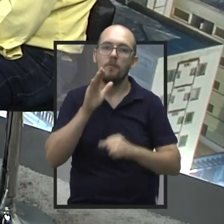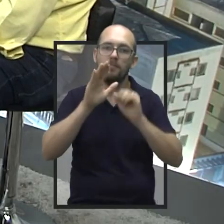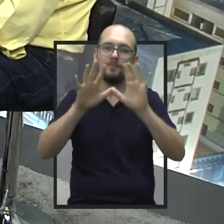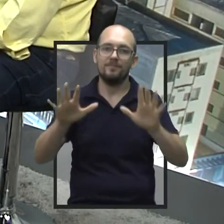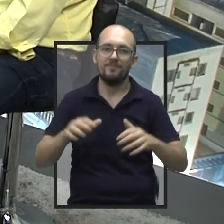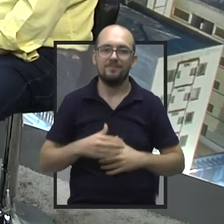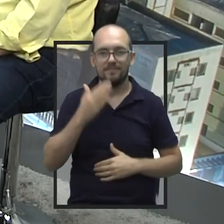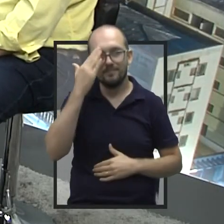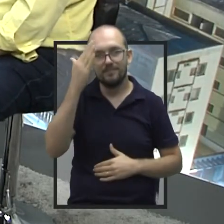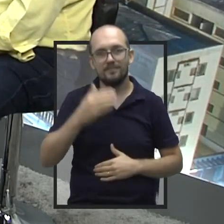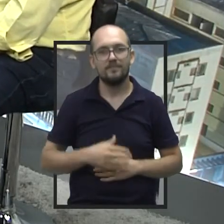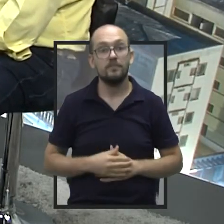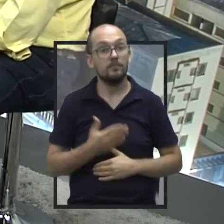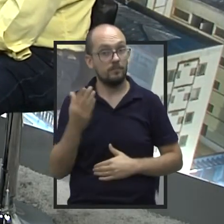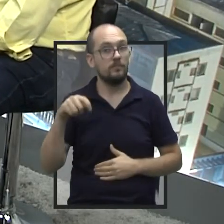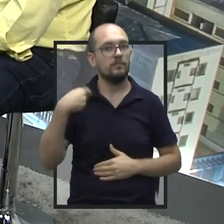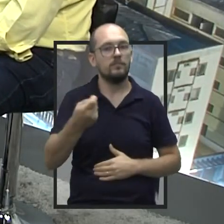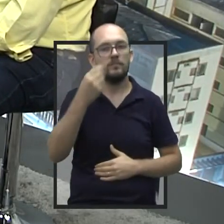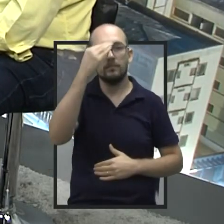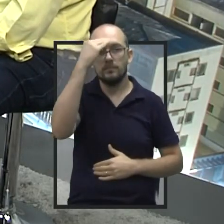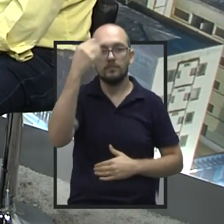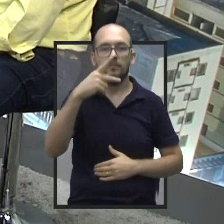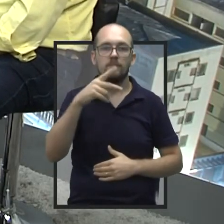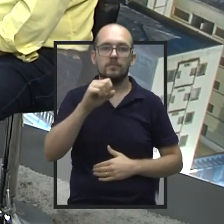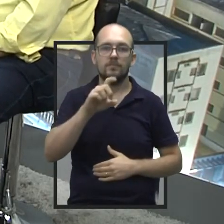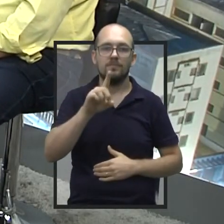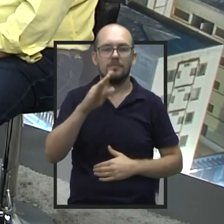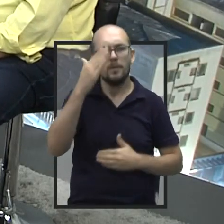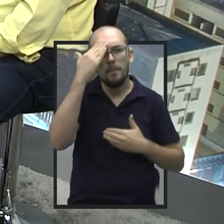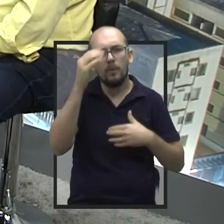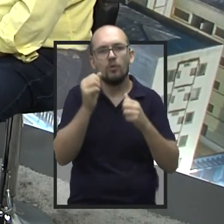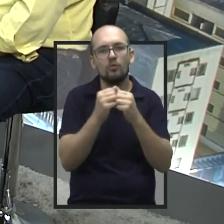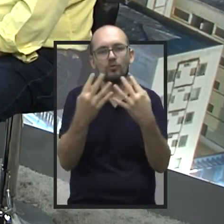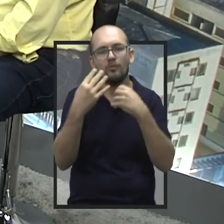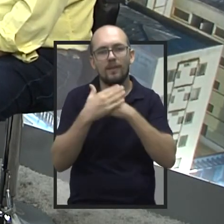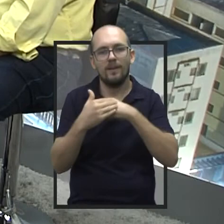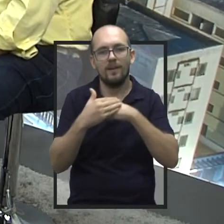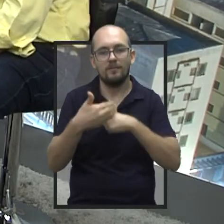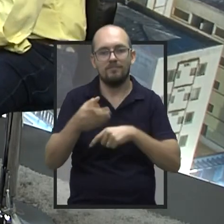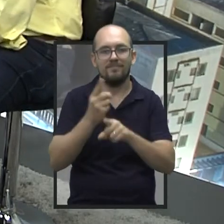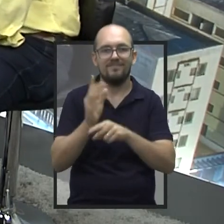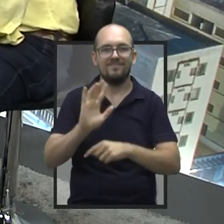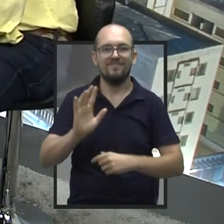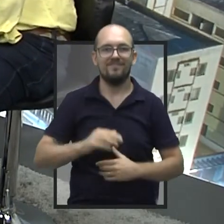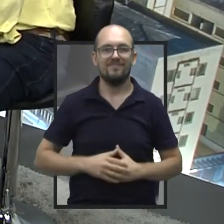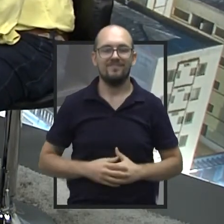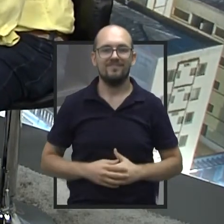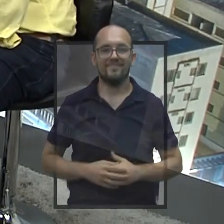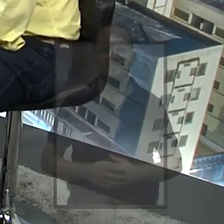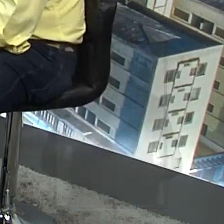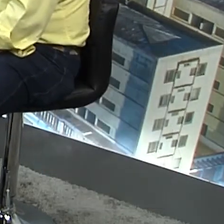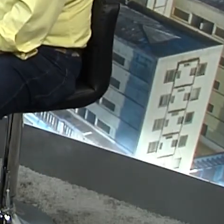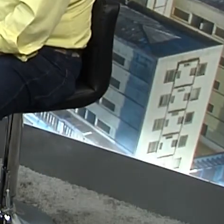Esse foi o vereador João Pacheco, do PSDB. Eu agradeço a sua companhia, o carinho da sua audiência e até a próxima.